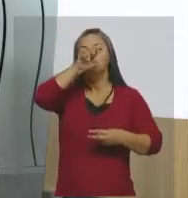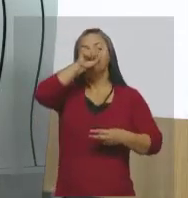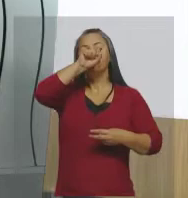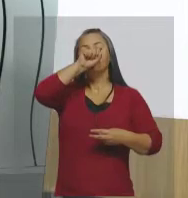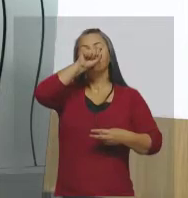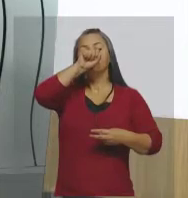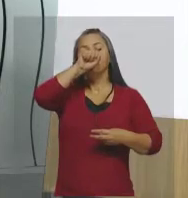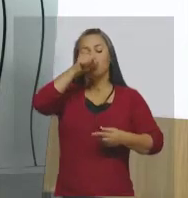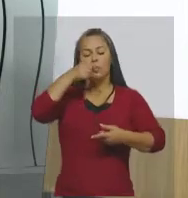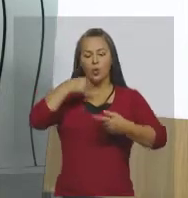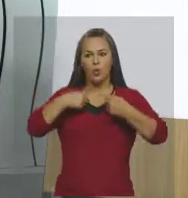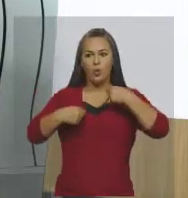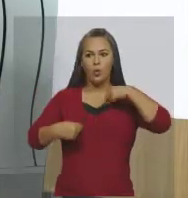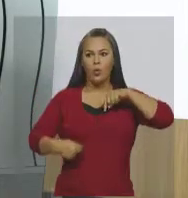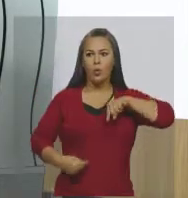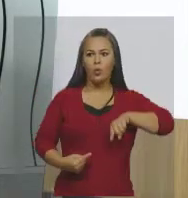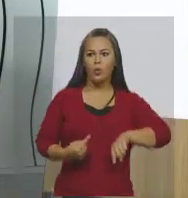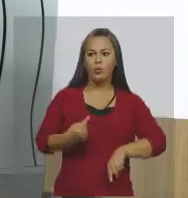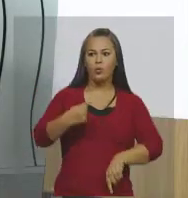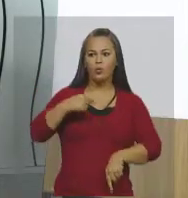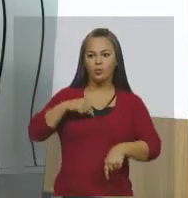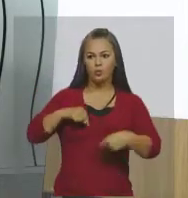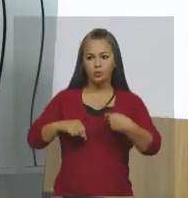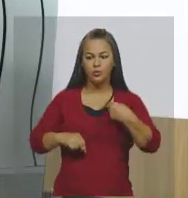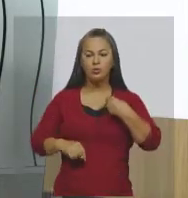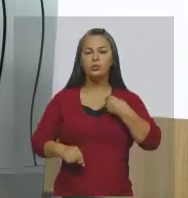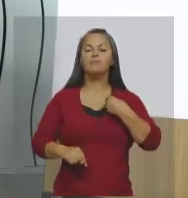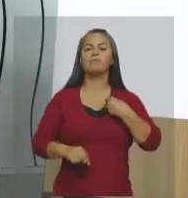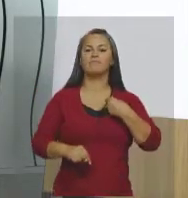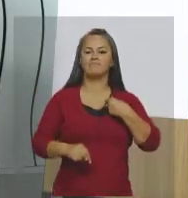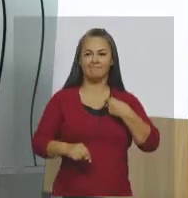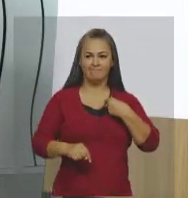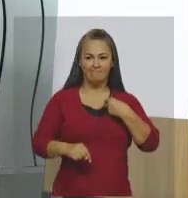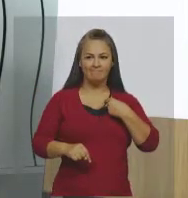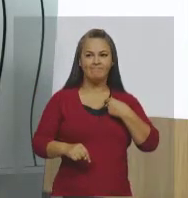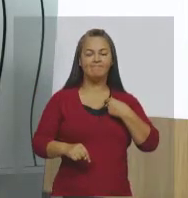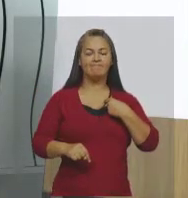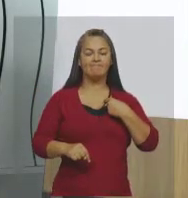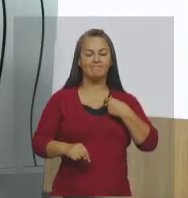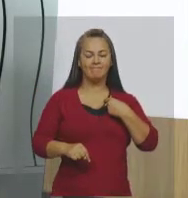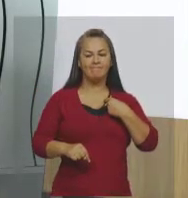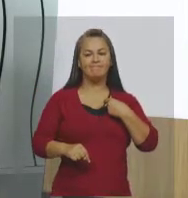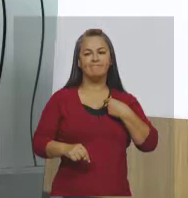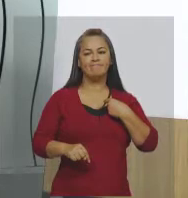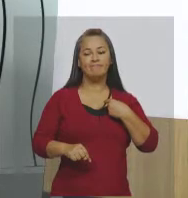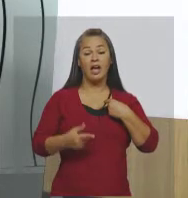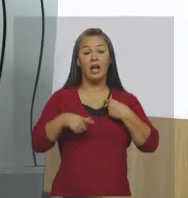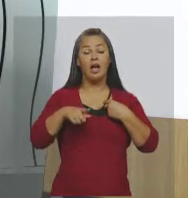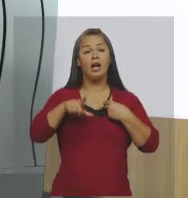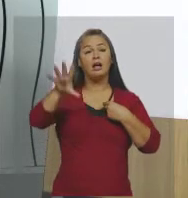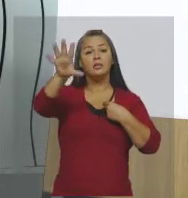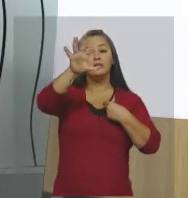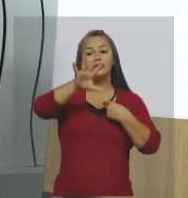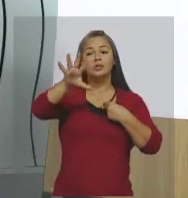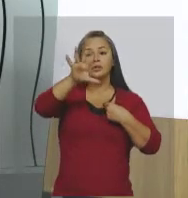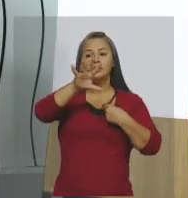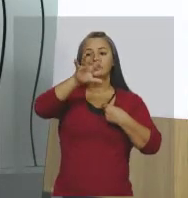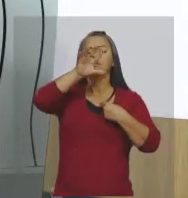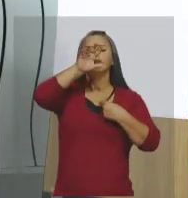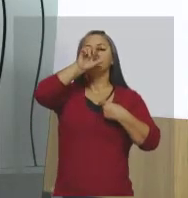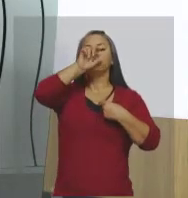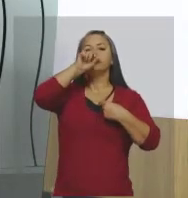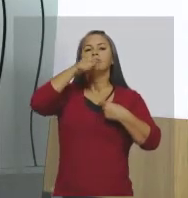de capturar o oxigênio do ar e transmitir esse oxigênio, então pegar esse oxigênio, colocar na corrente